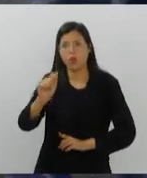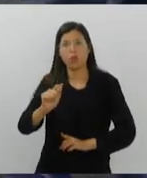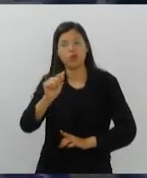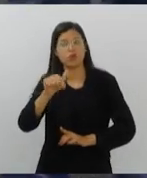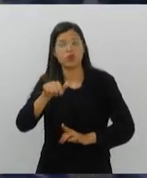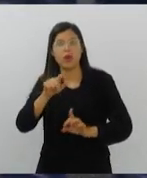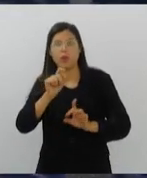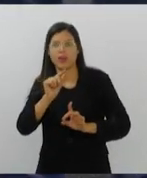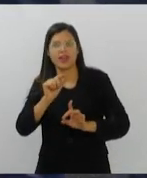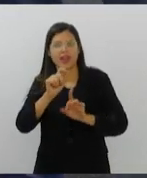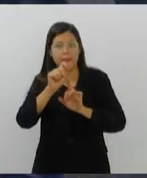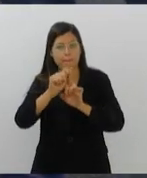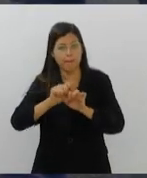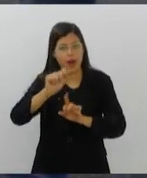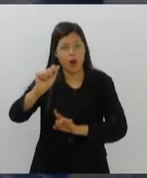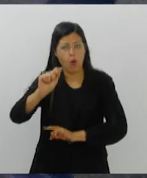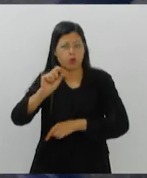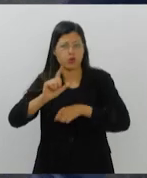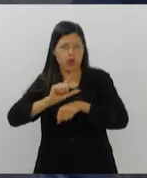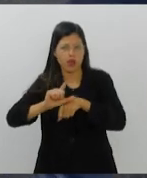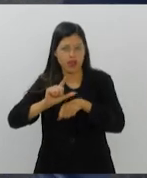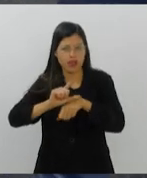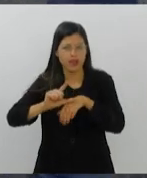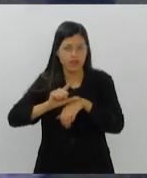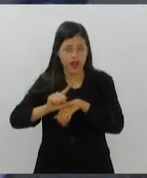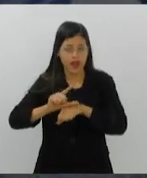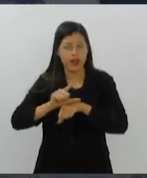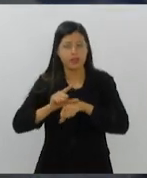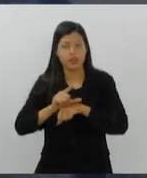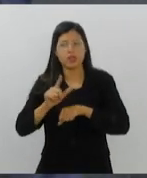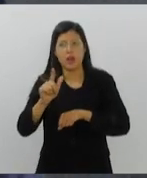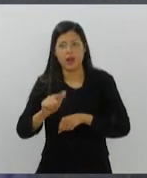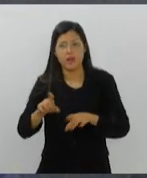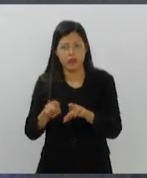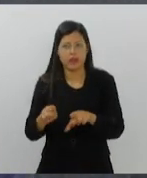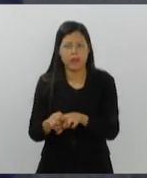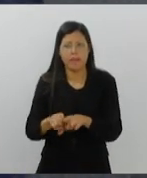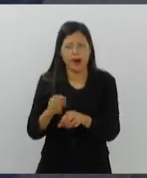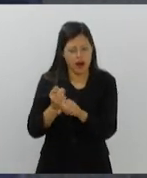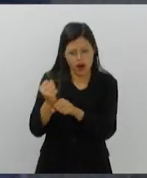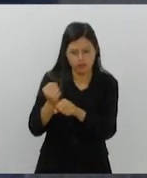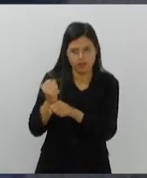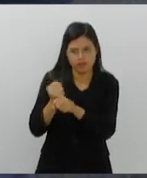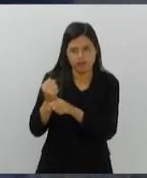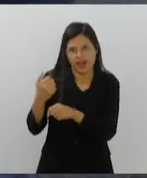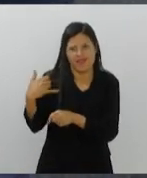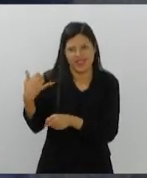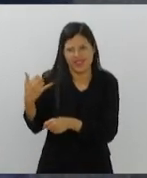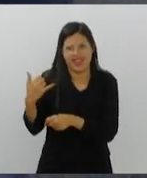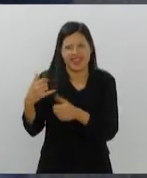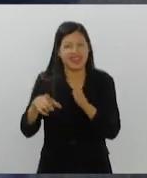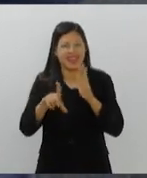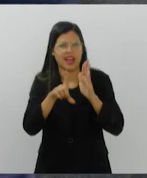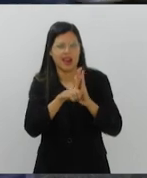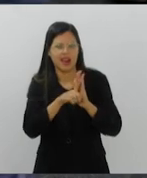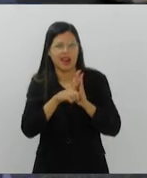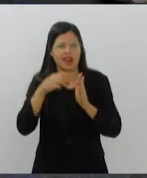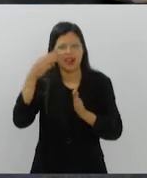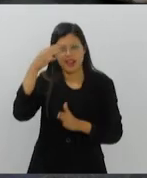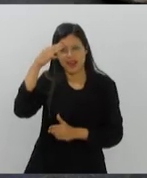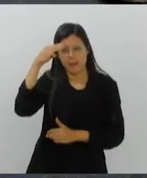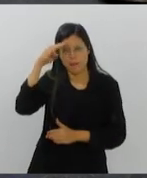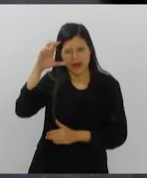Lilás, o aniversário da Lei Maria da Penha, e que a construção de uma DEAM num bairro da cidade do Rio